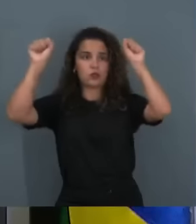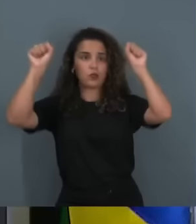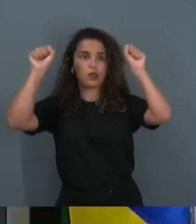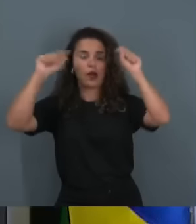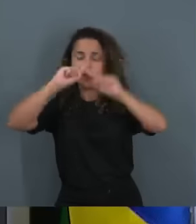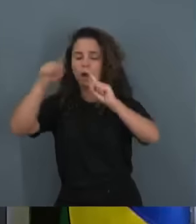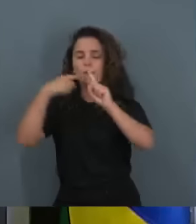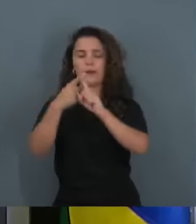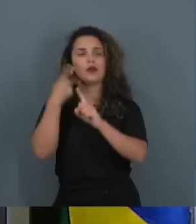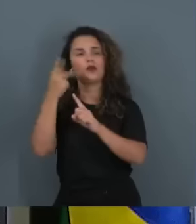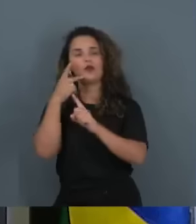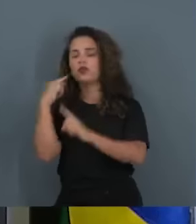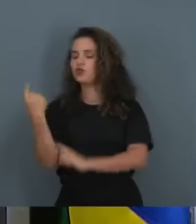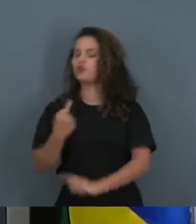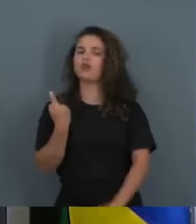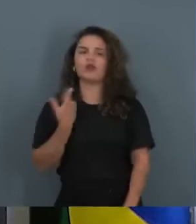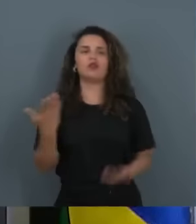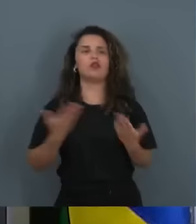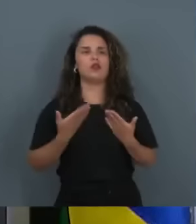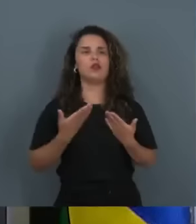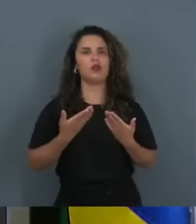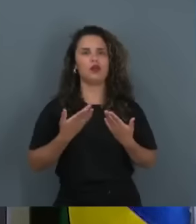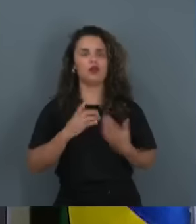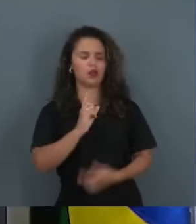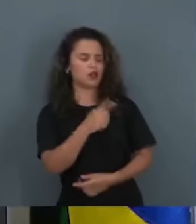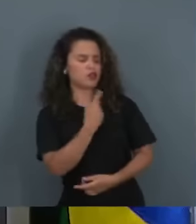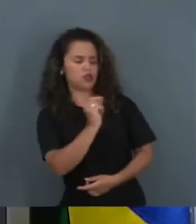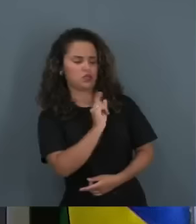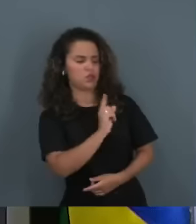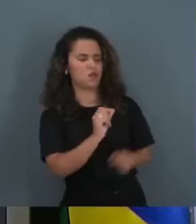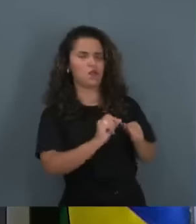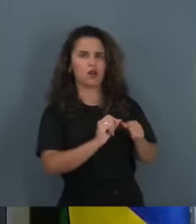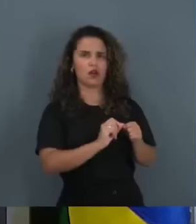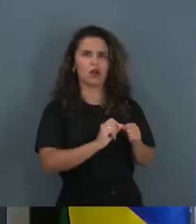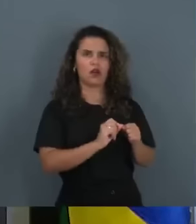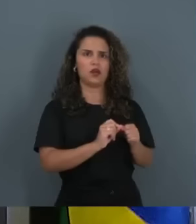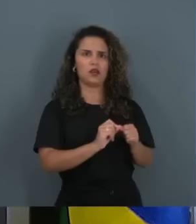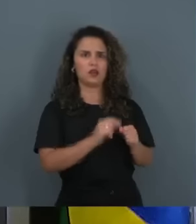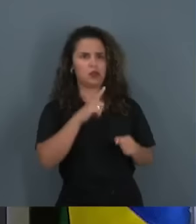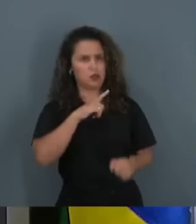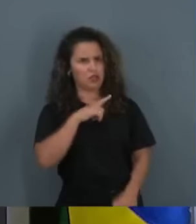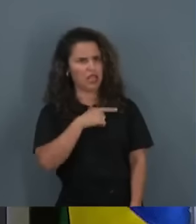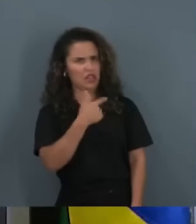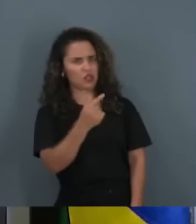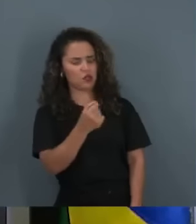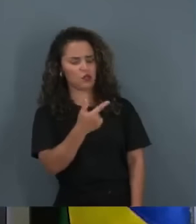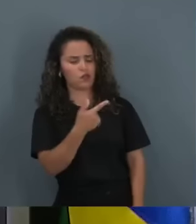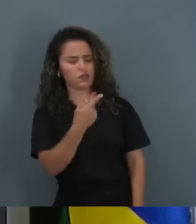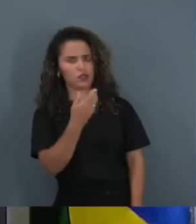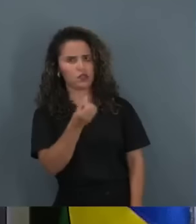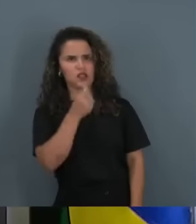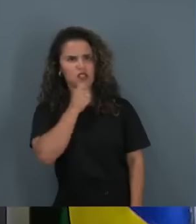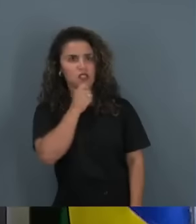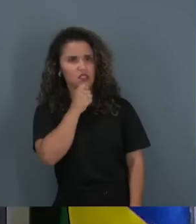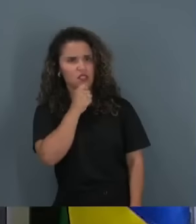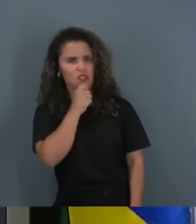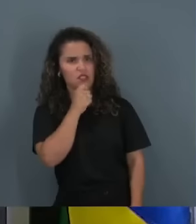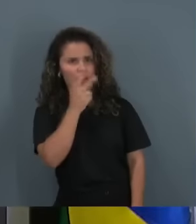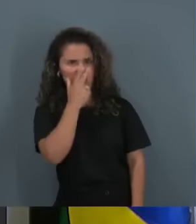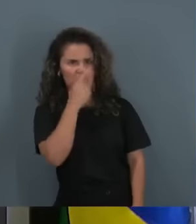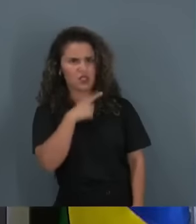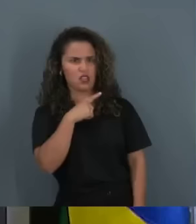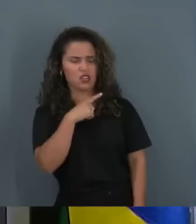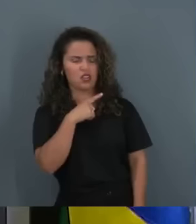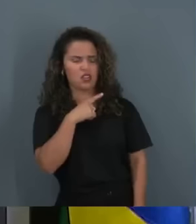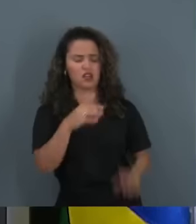nós aqui, e a gente não faz. Será que vai ter 2026? Vai ter alguma democracia?